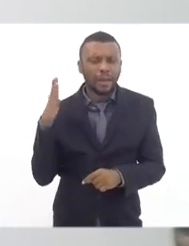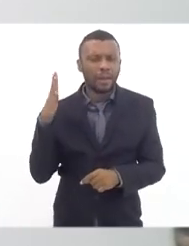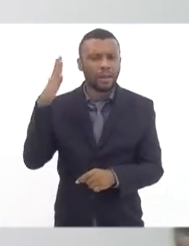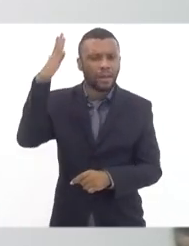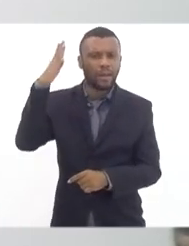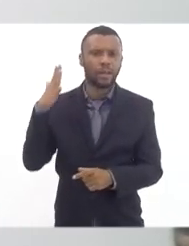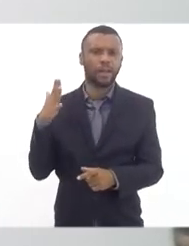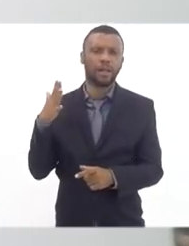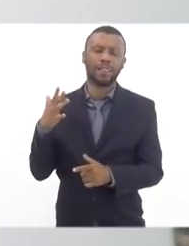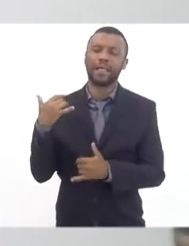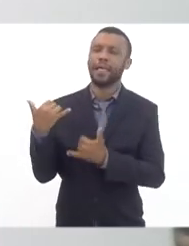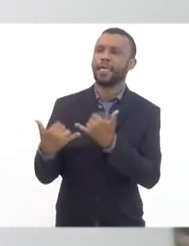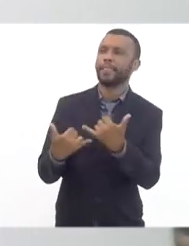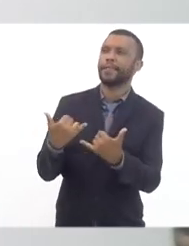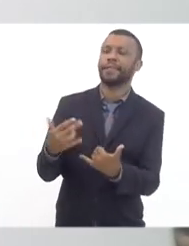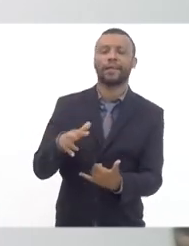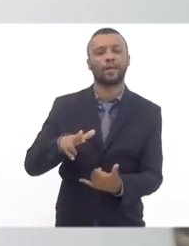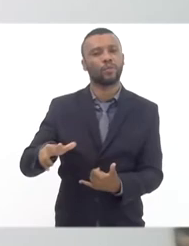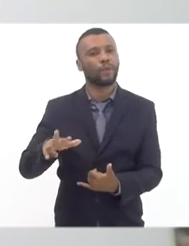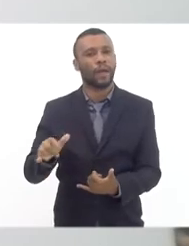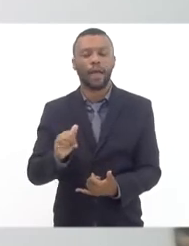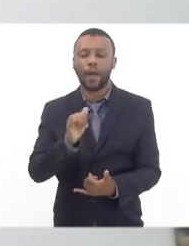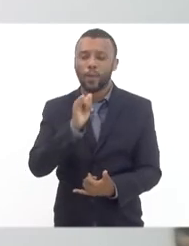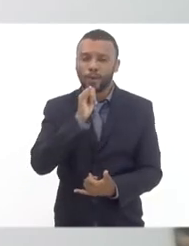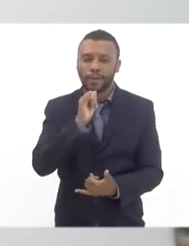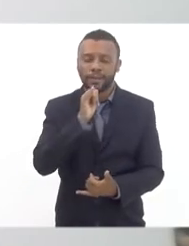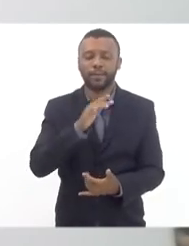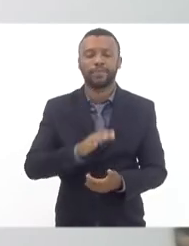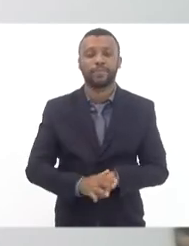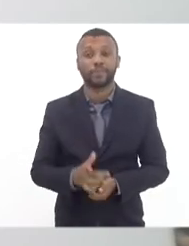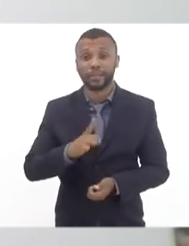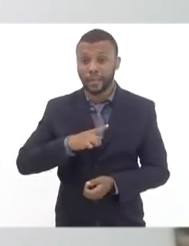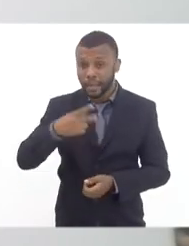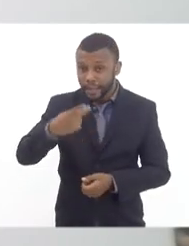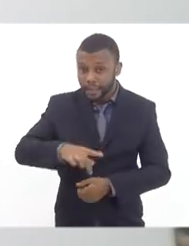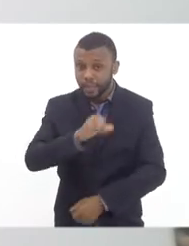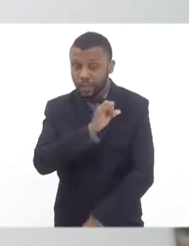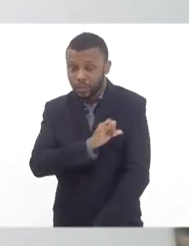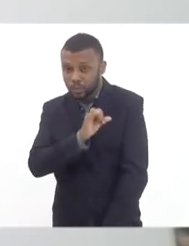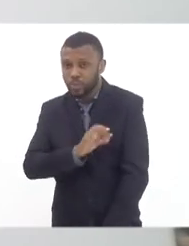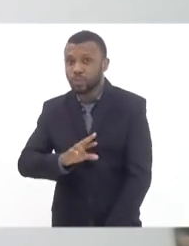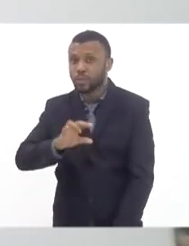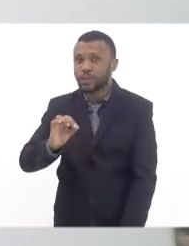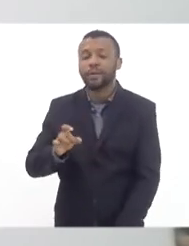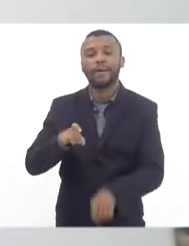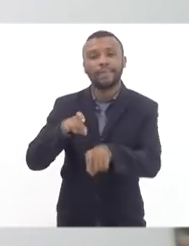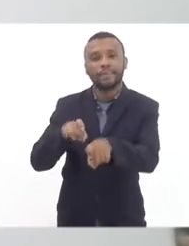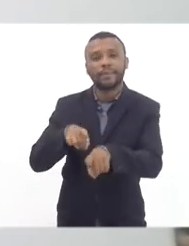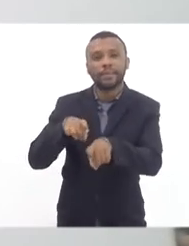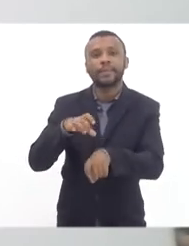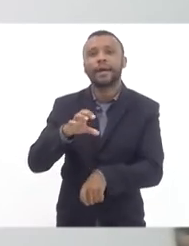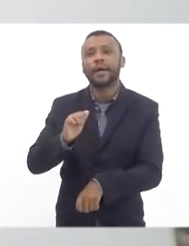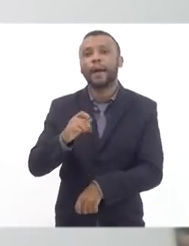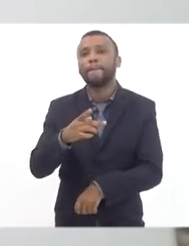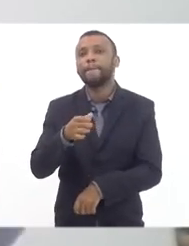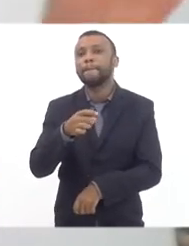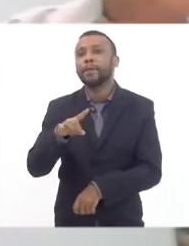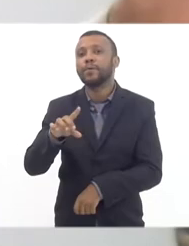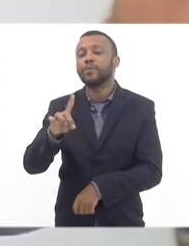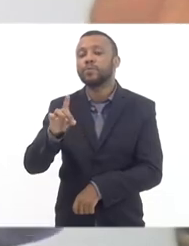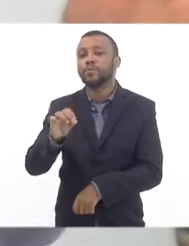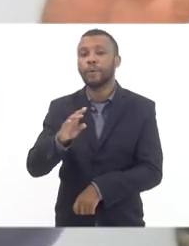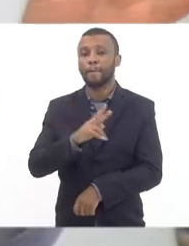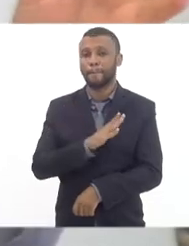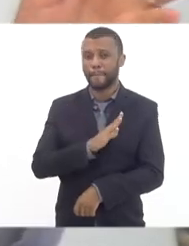brincadeira, porque, olha, por exemplo, eu tenho aqui no Rio de Janeiro, Fazenda Capão do Bispo,